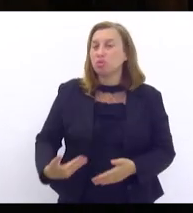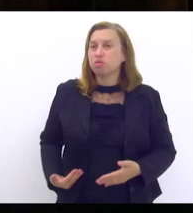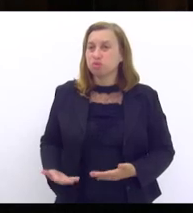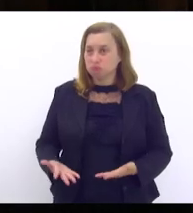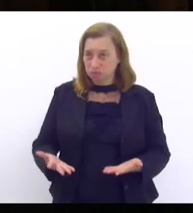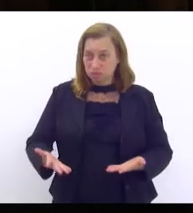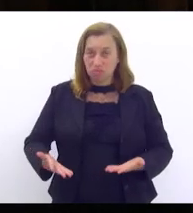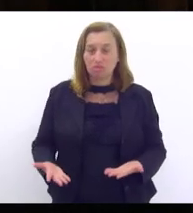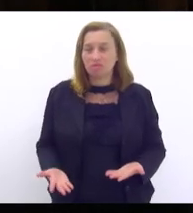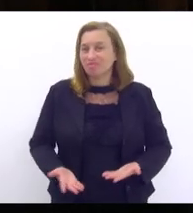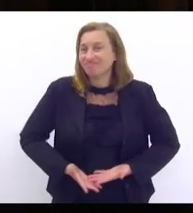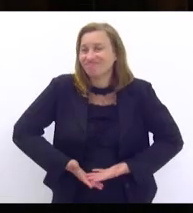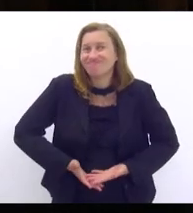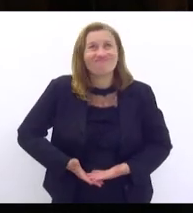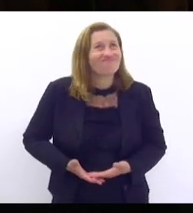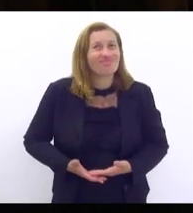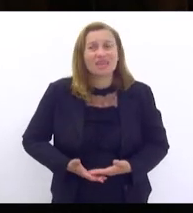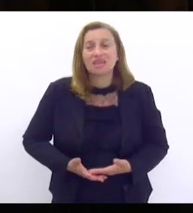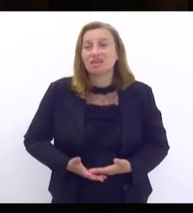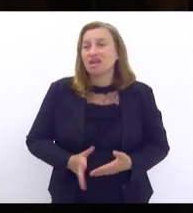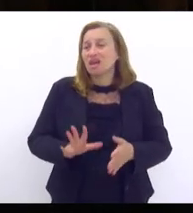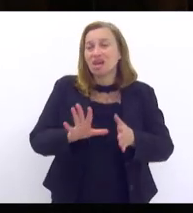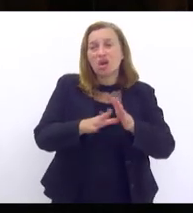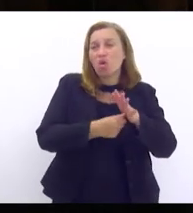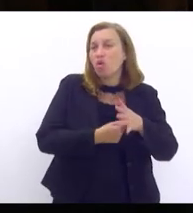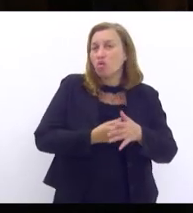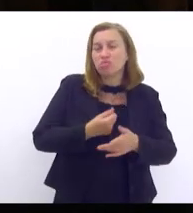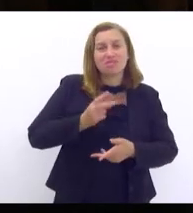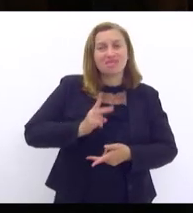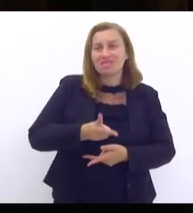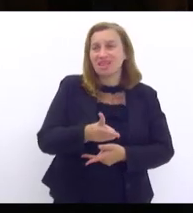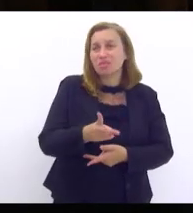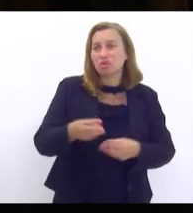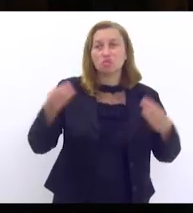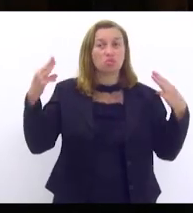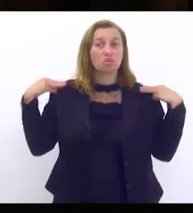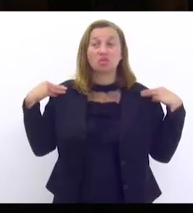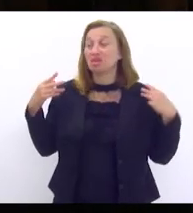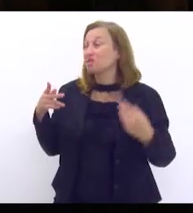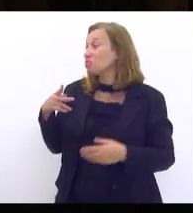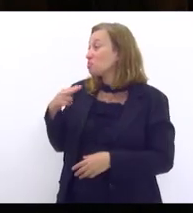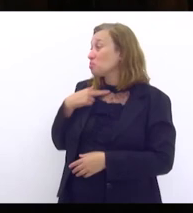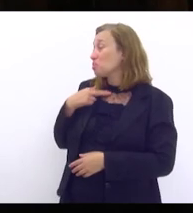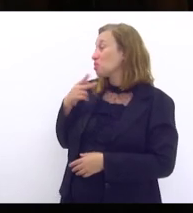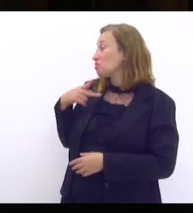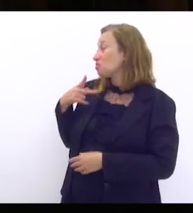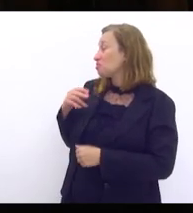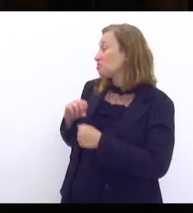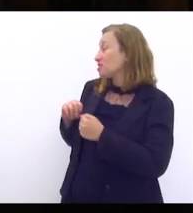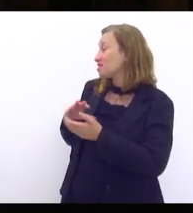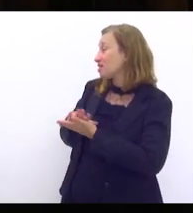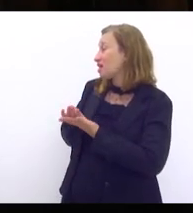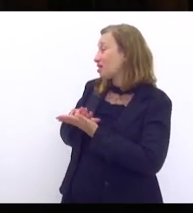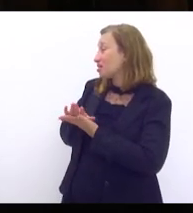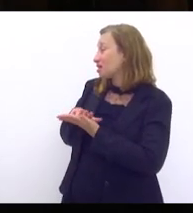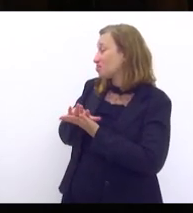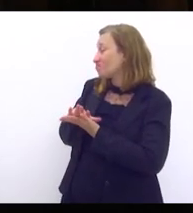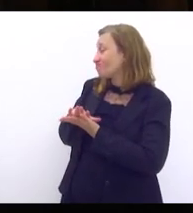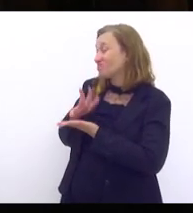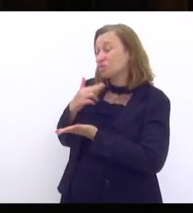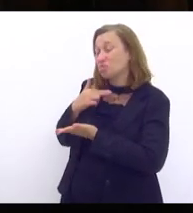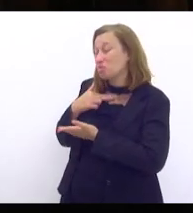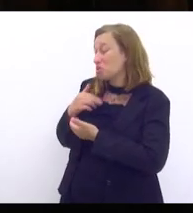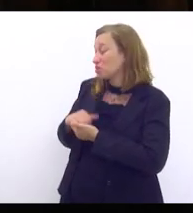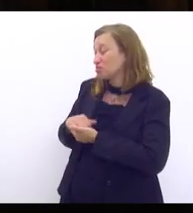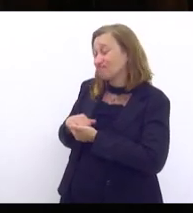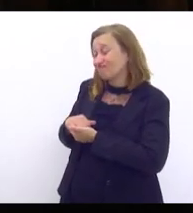é surreal. É assalto em cima de assalto e o motorista fala, não posso fazer nada, eu não posso fazer